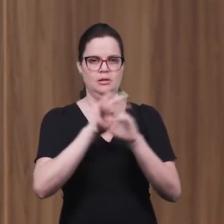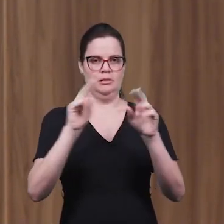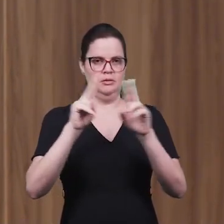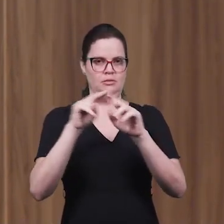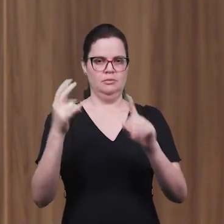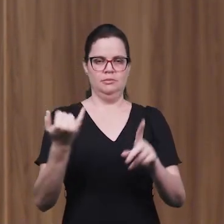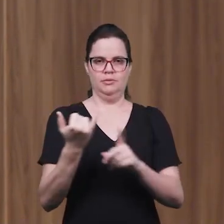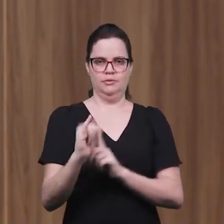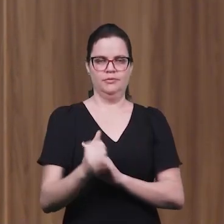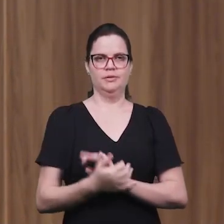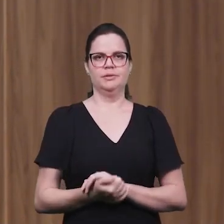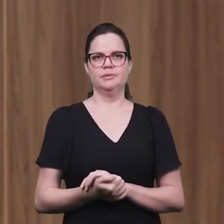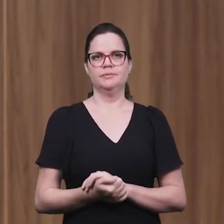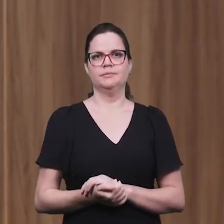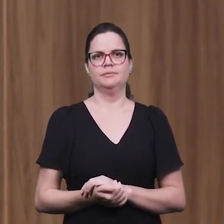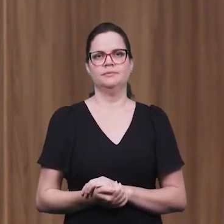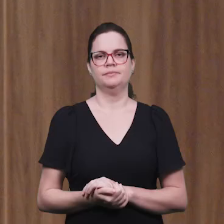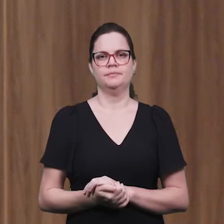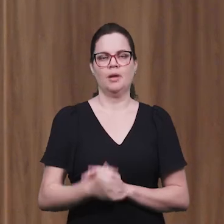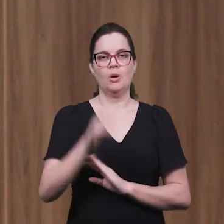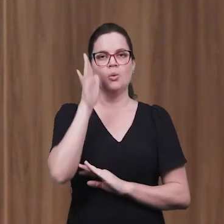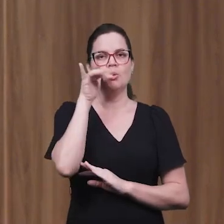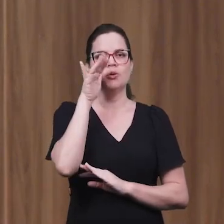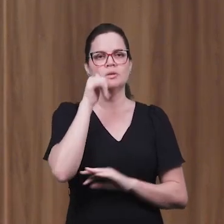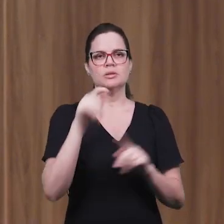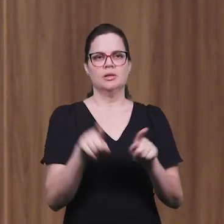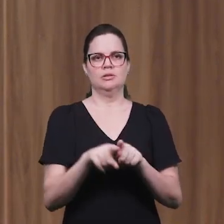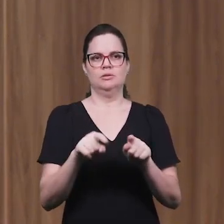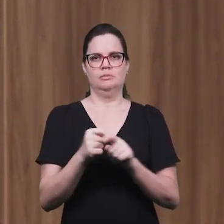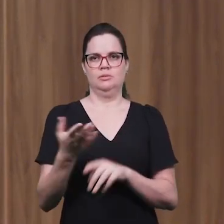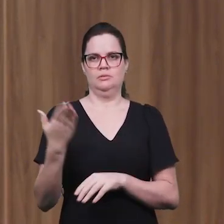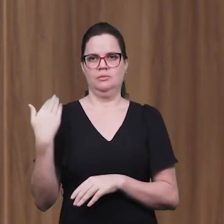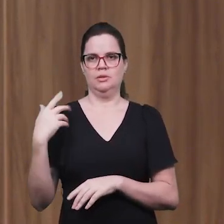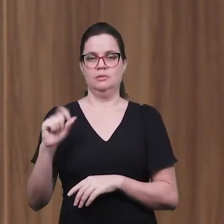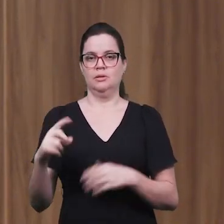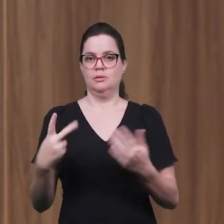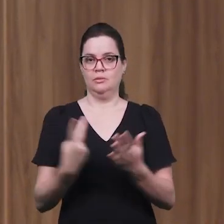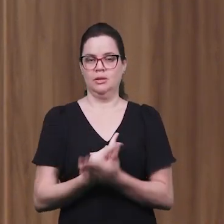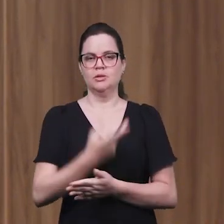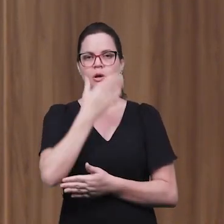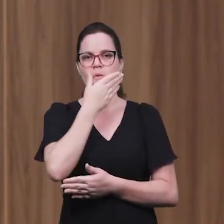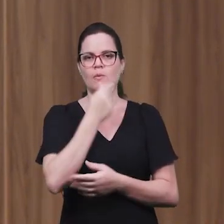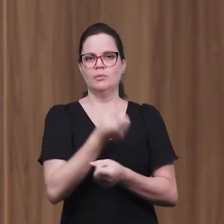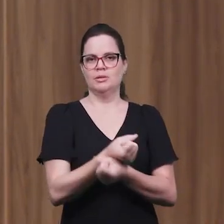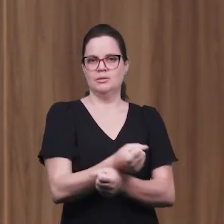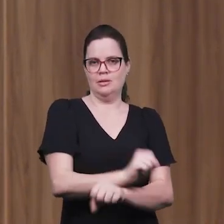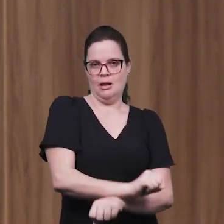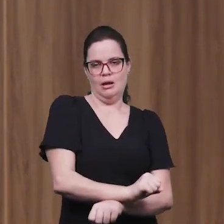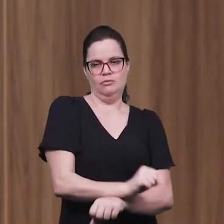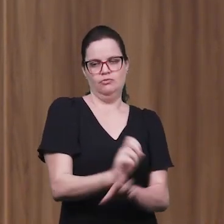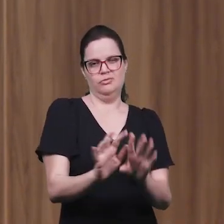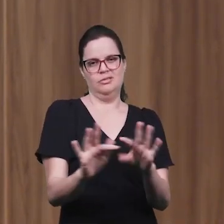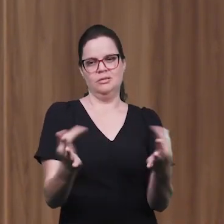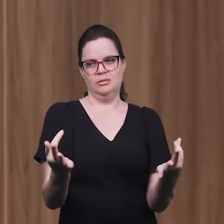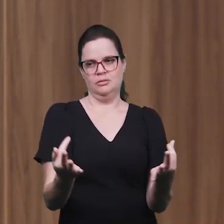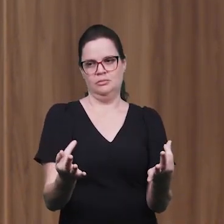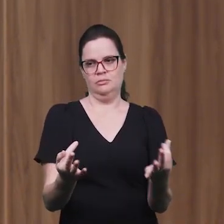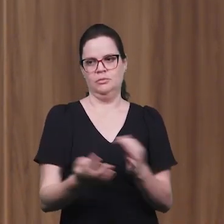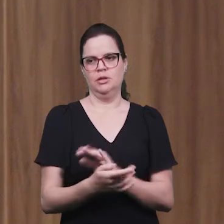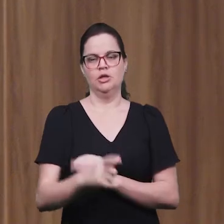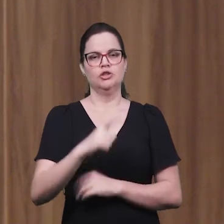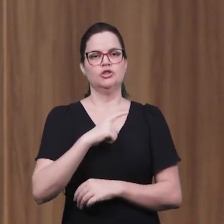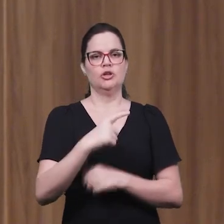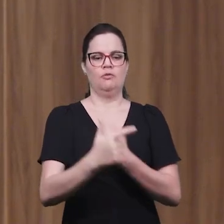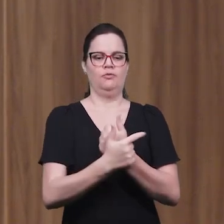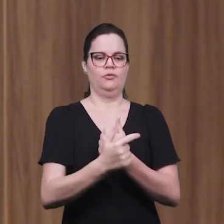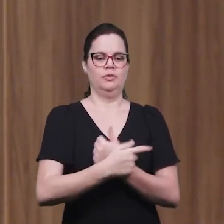profecia. Uma curiosidade da época, o escravo mais simples, ele tinha nas